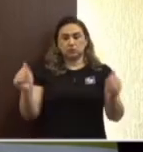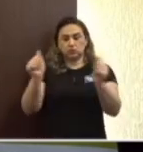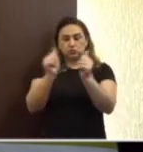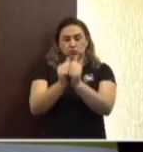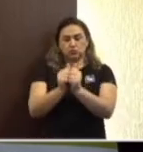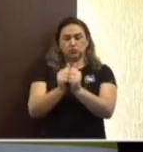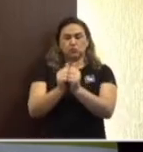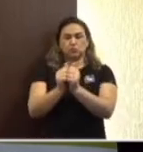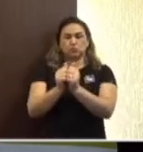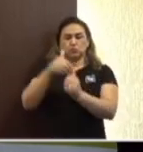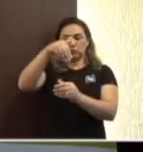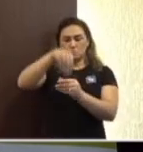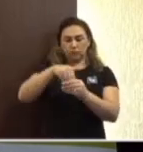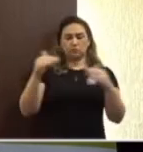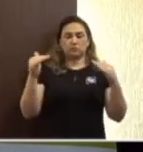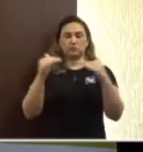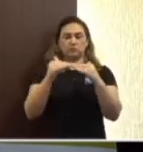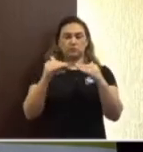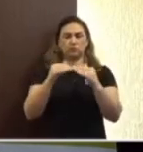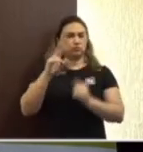lado voltando a favor jamais votando contra